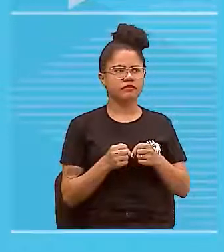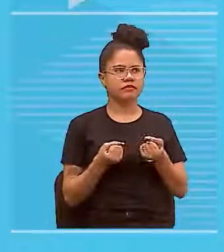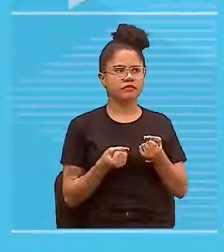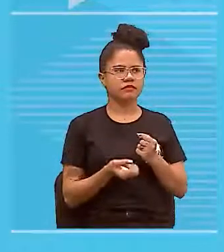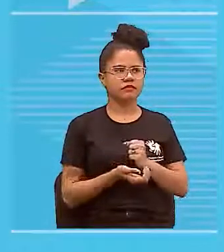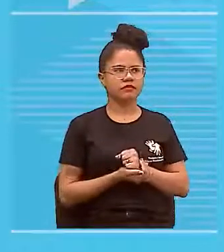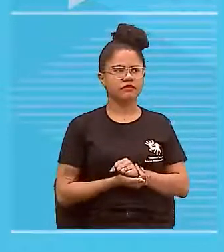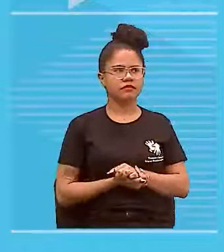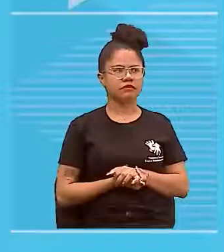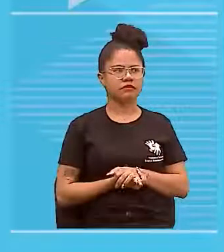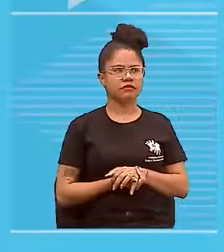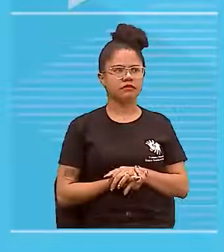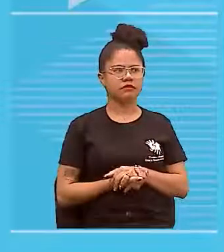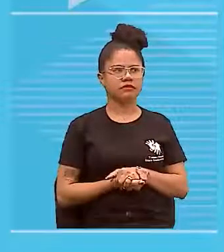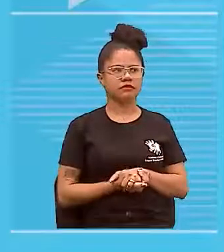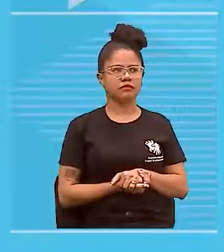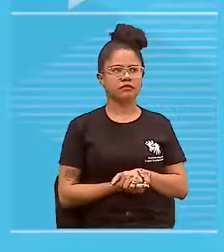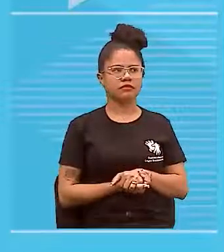participação Doutor